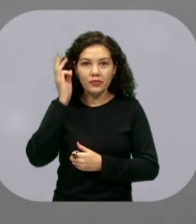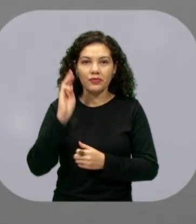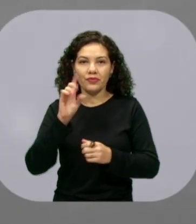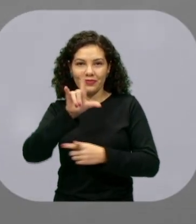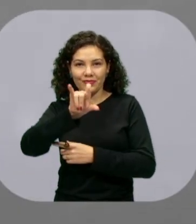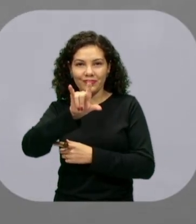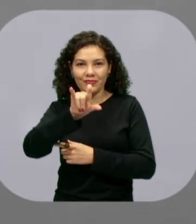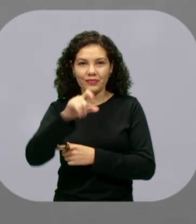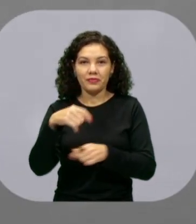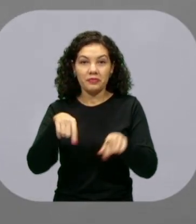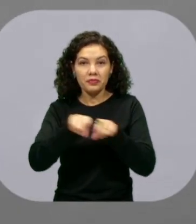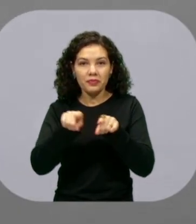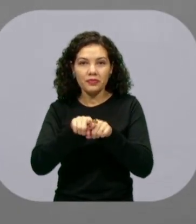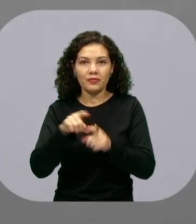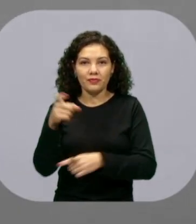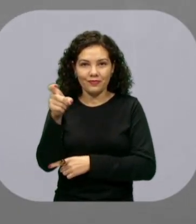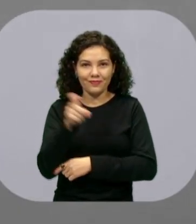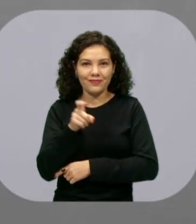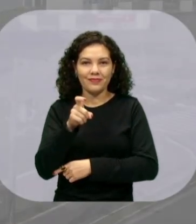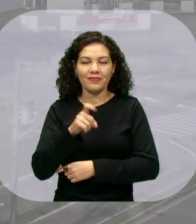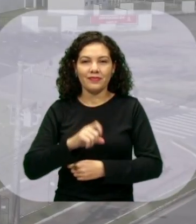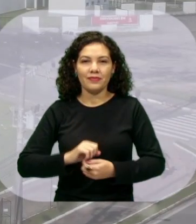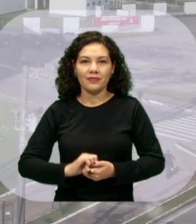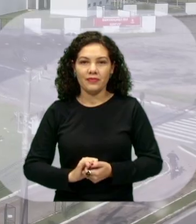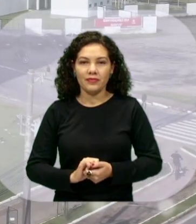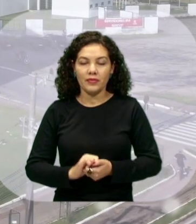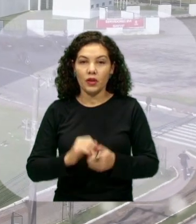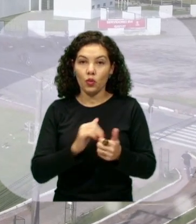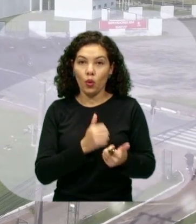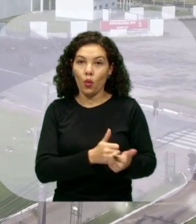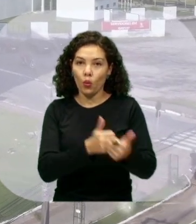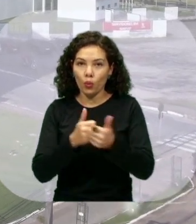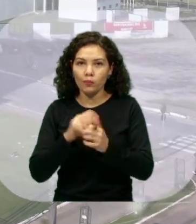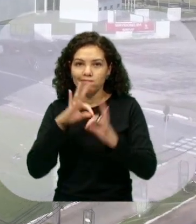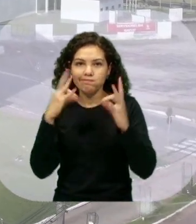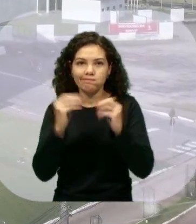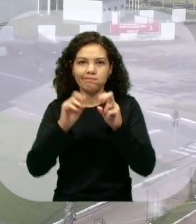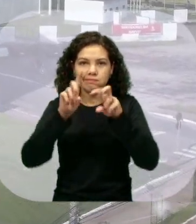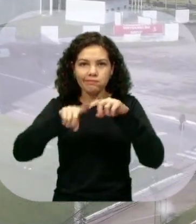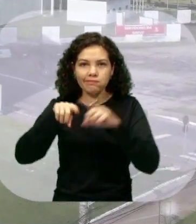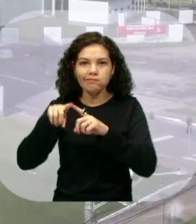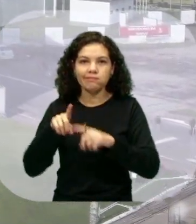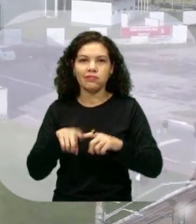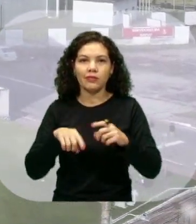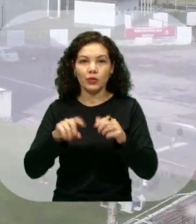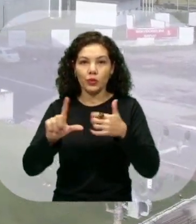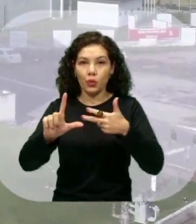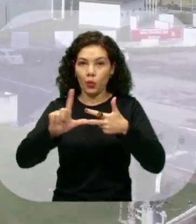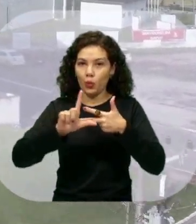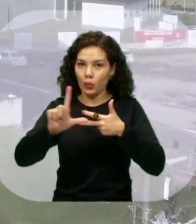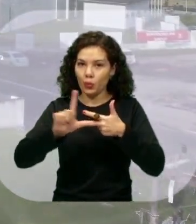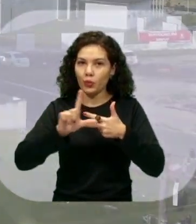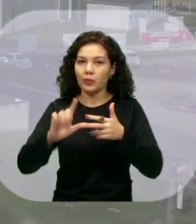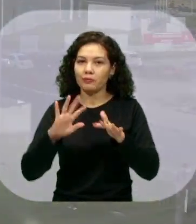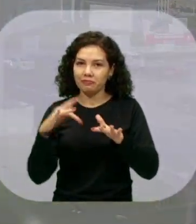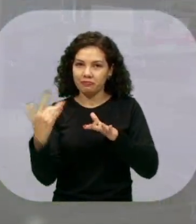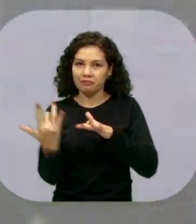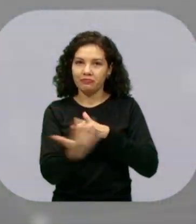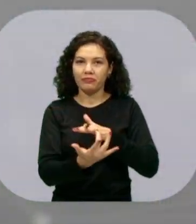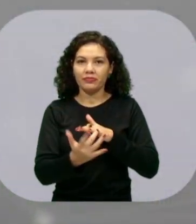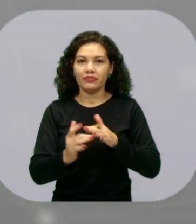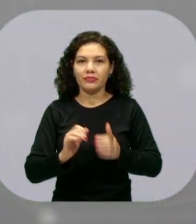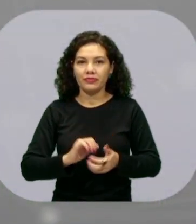no Instagram e também no X. Acompanhe todo o conteúdo do Poder Legislativo nas redes